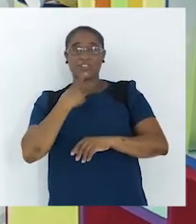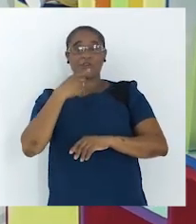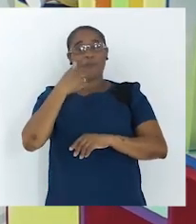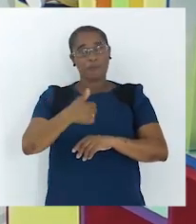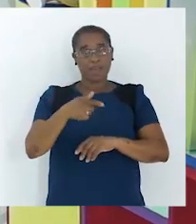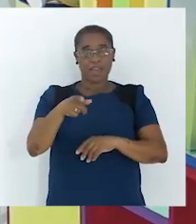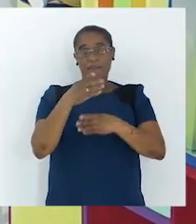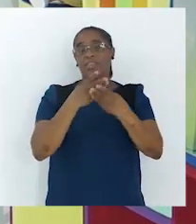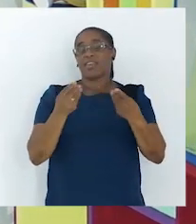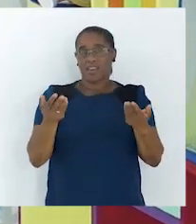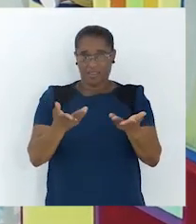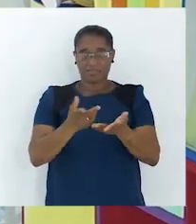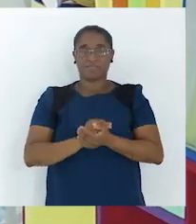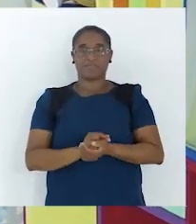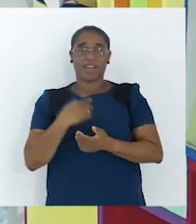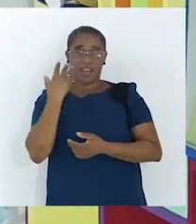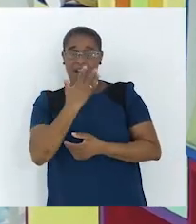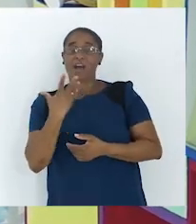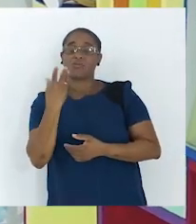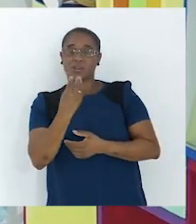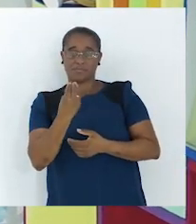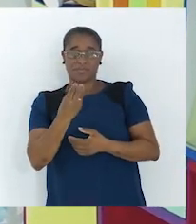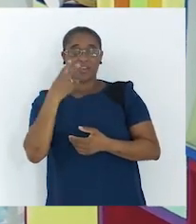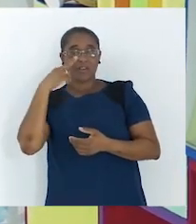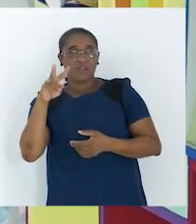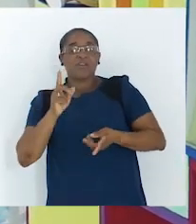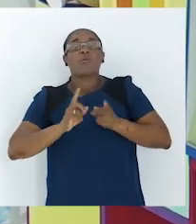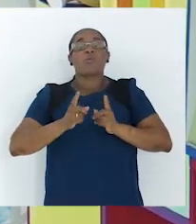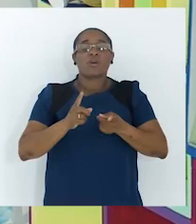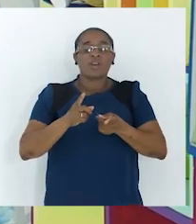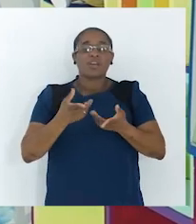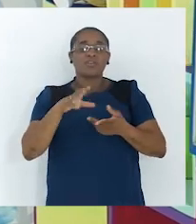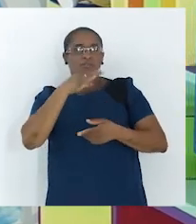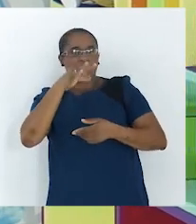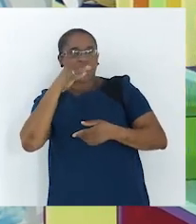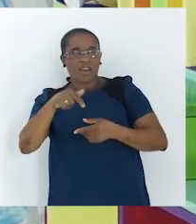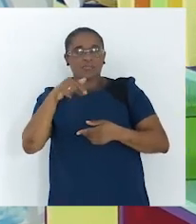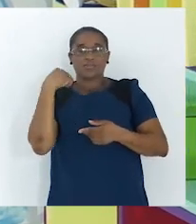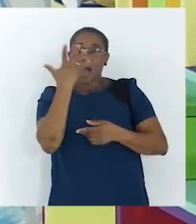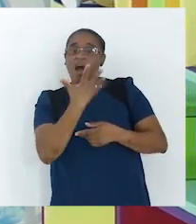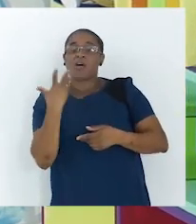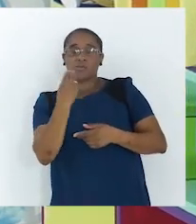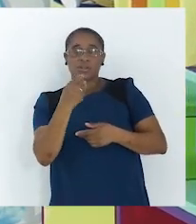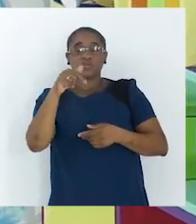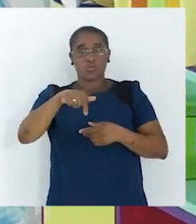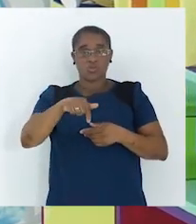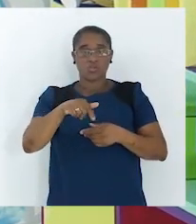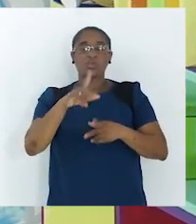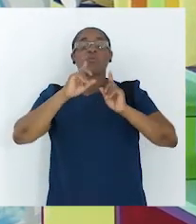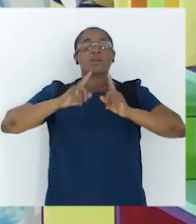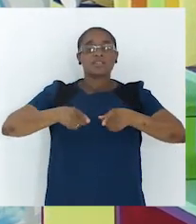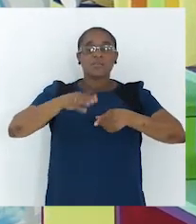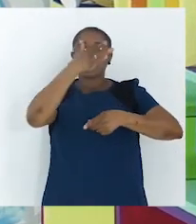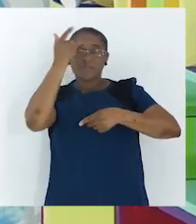bem a matéria vamos ver o que é que tu foi abordar nós duas começamos por